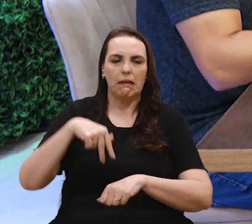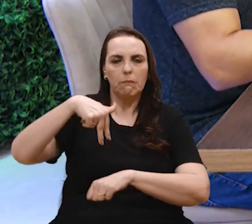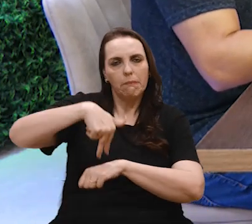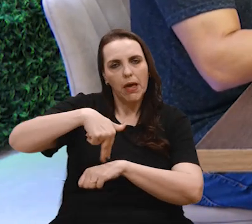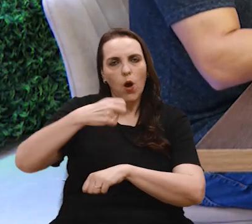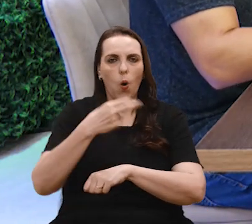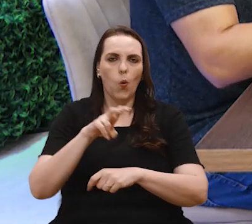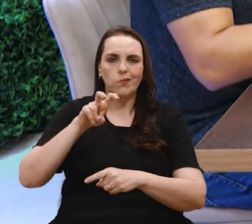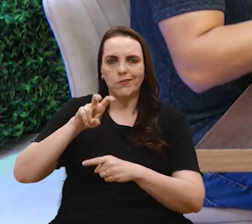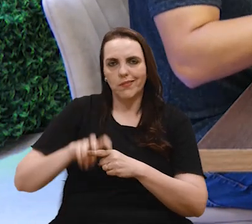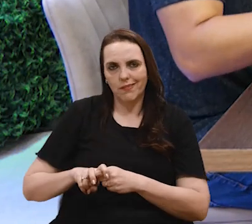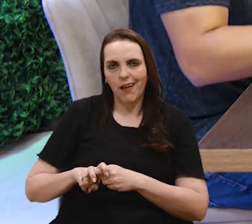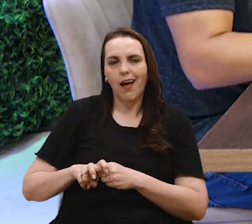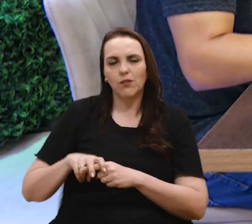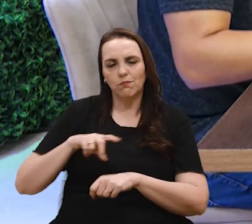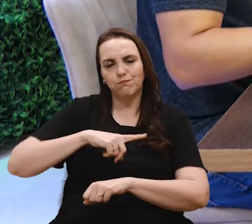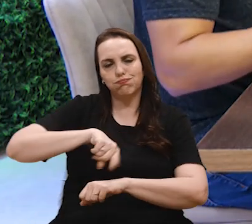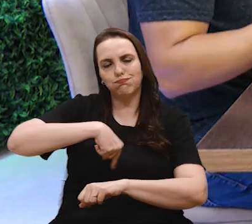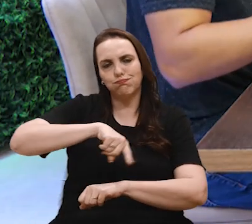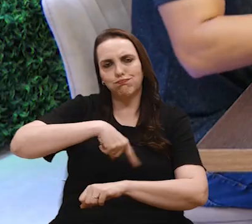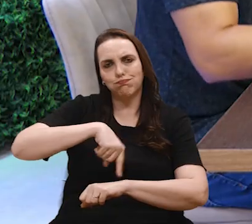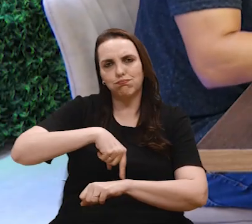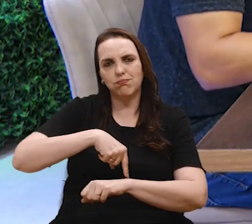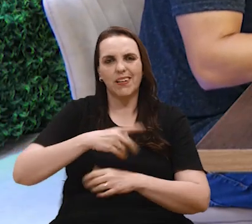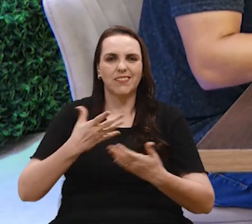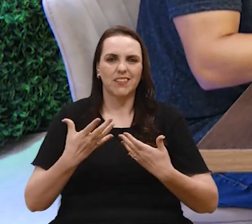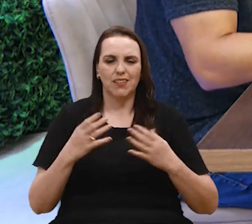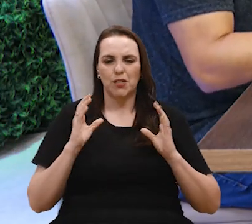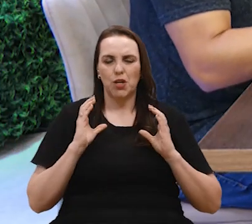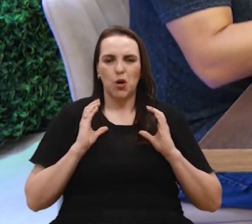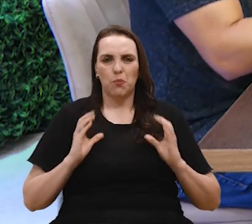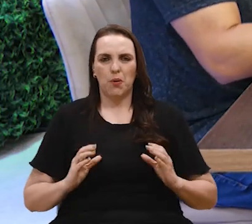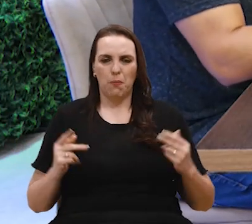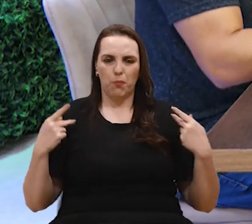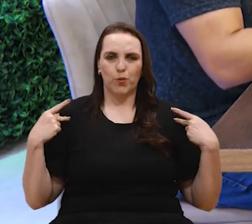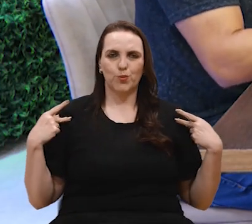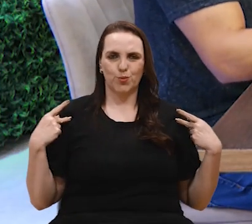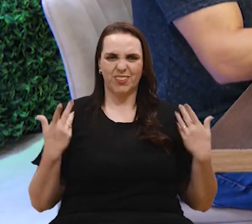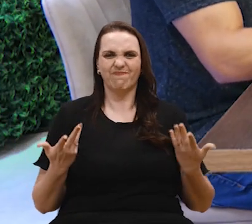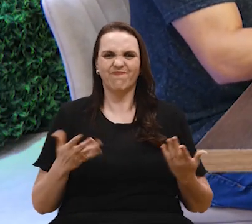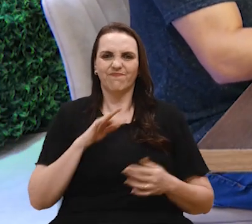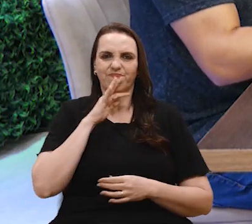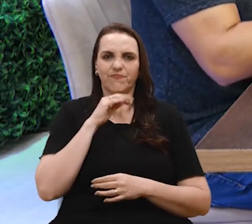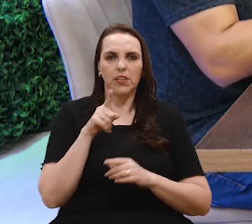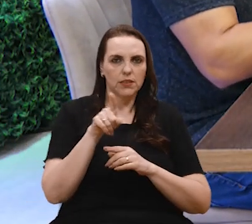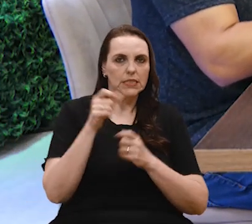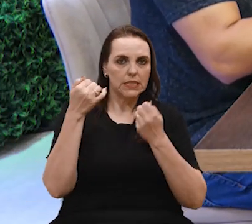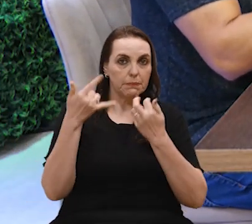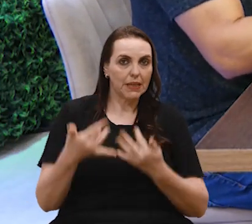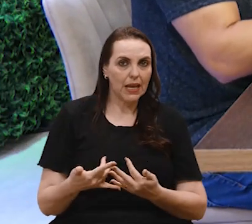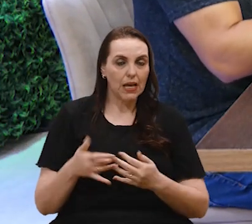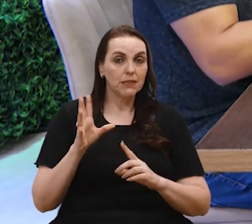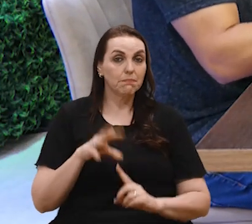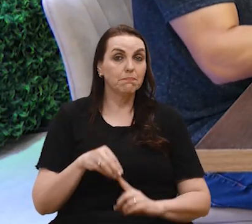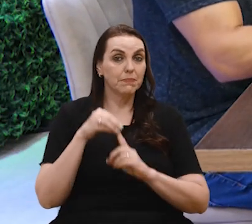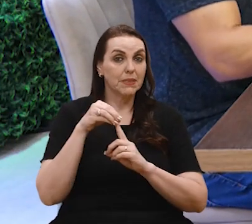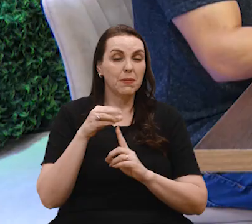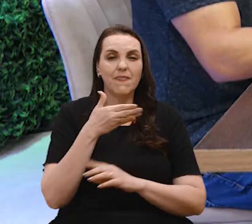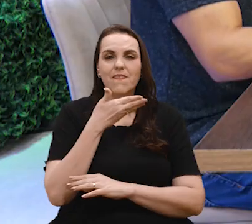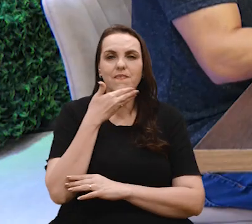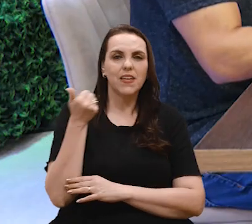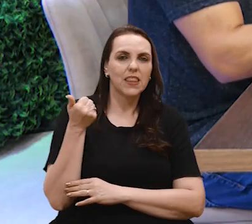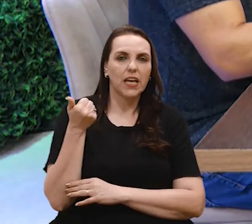em pé e sentado e muitas vezes a gente acaba ficando de mau jeito. Poderia explicar as